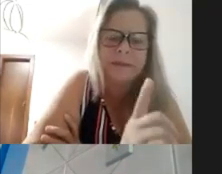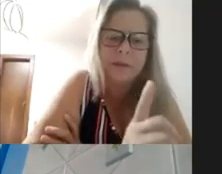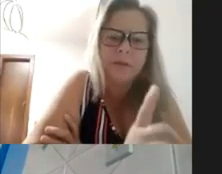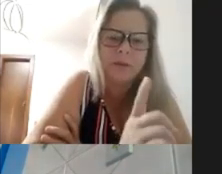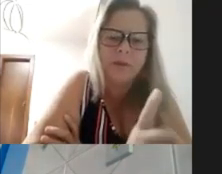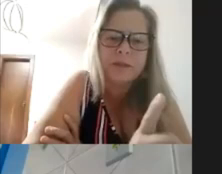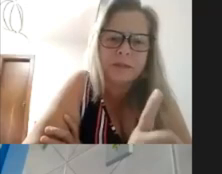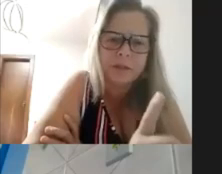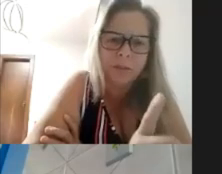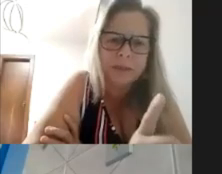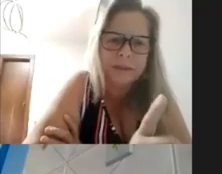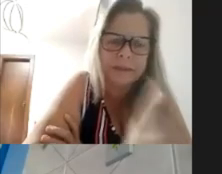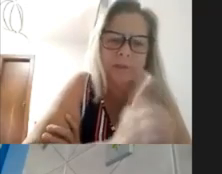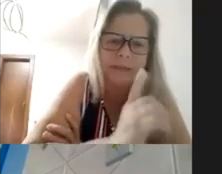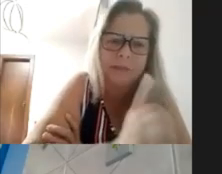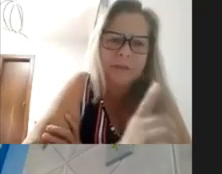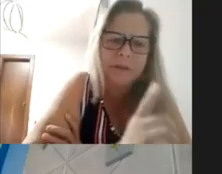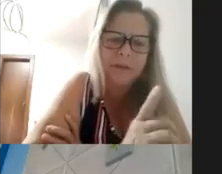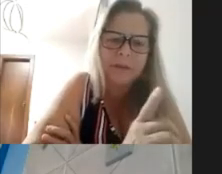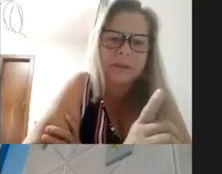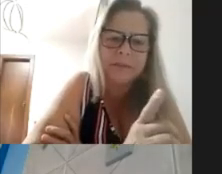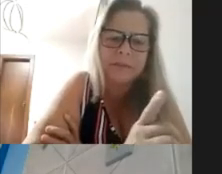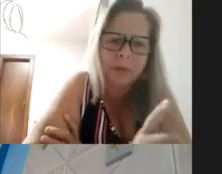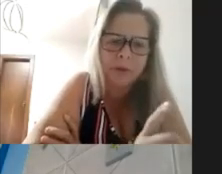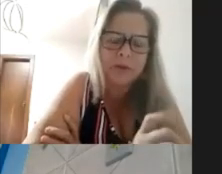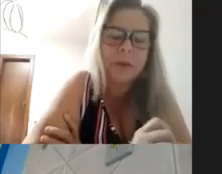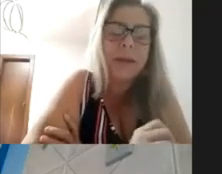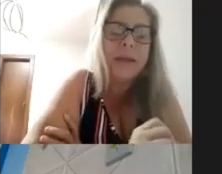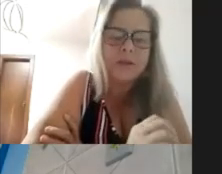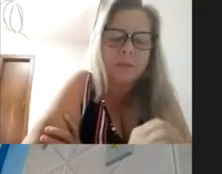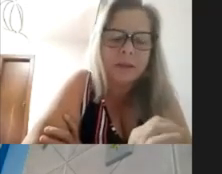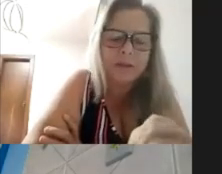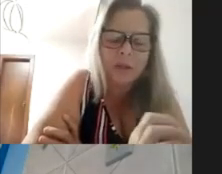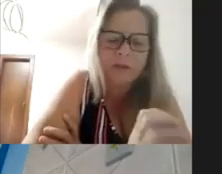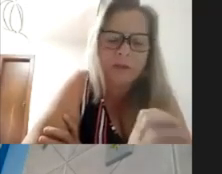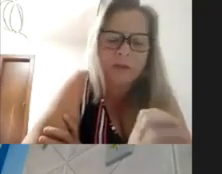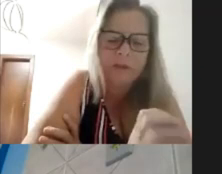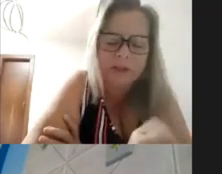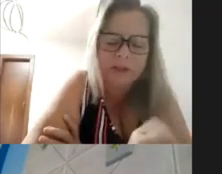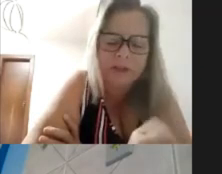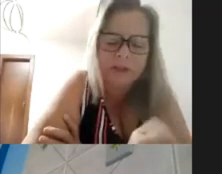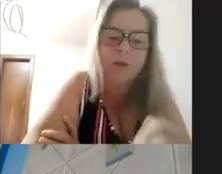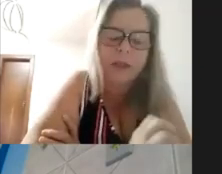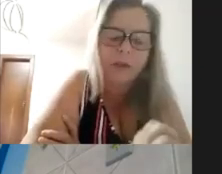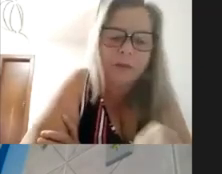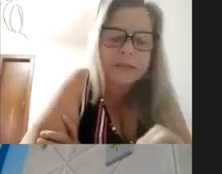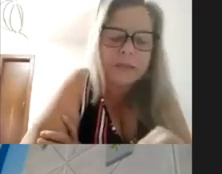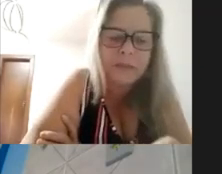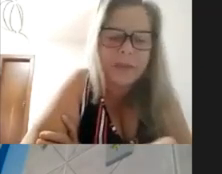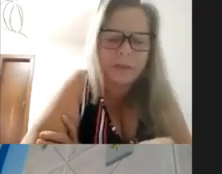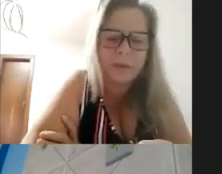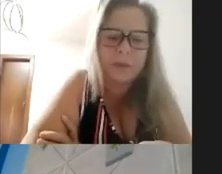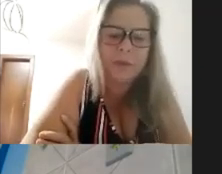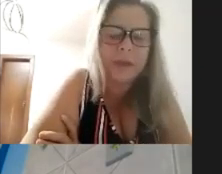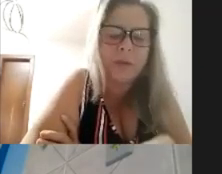dessa pergunta, eu vou fazer uma segunda? Dentro Pode, dessa mesma pergunta? pode. Posso? Só para fechar essa pergunta. Por que que